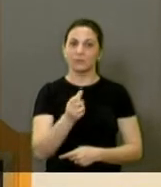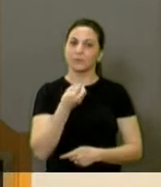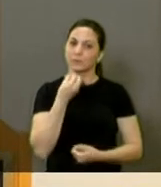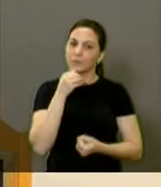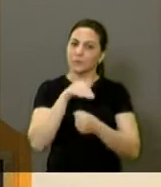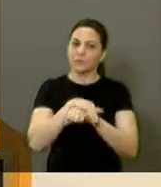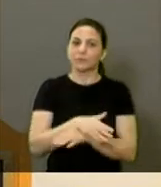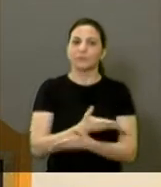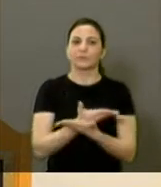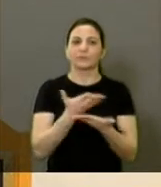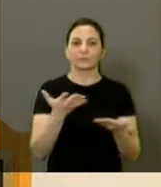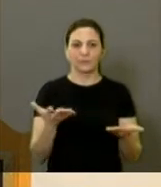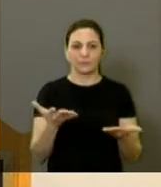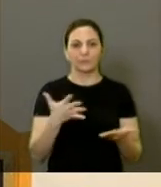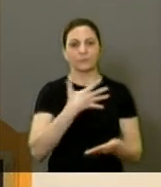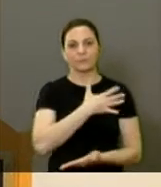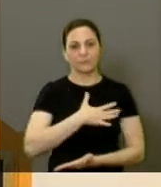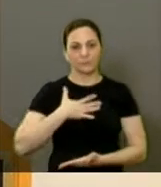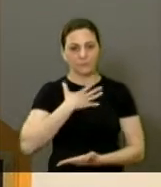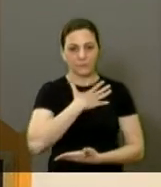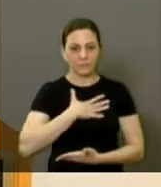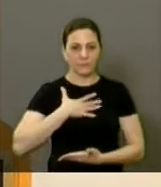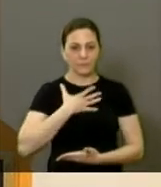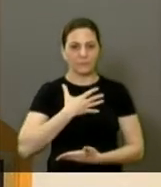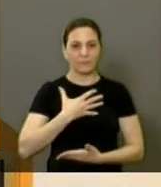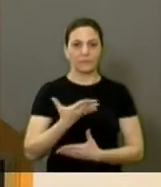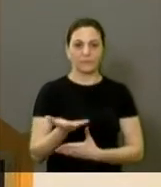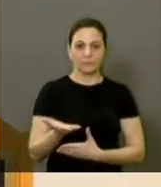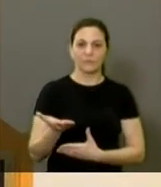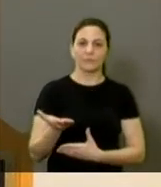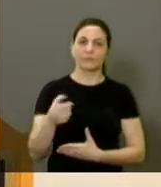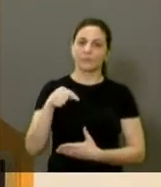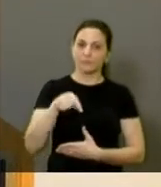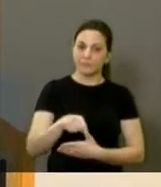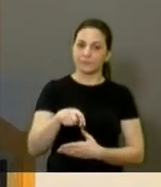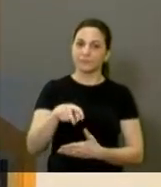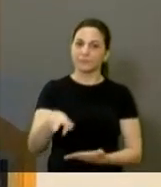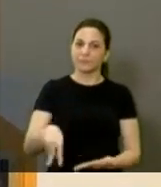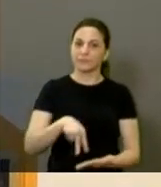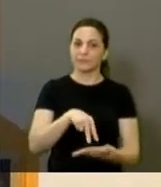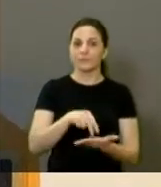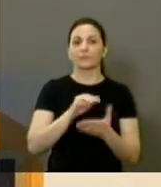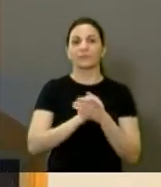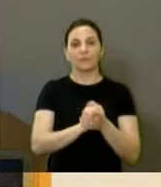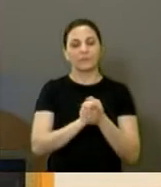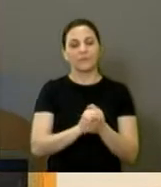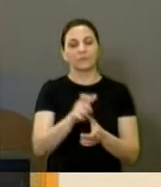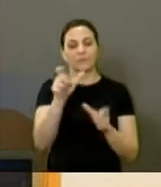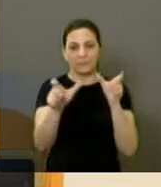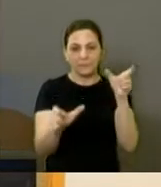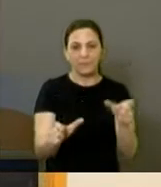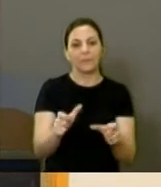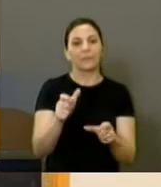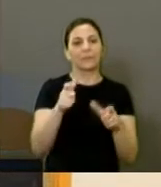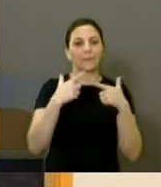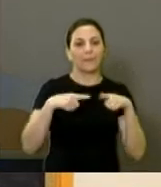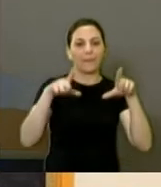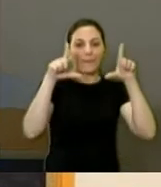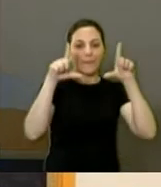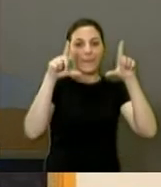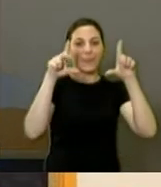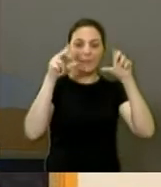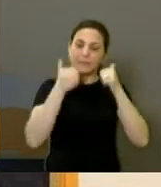Boa noite a todos vocês, satisfação estar aqui. Quero cumprimentar todas as pessoas que estão nos assistindo, nos